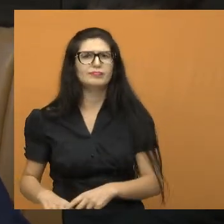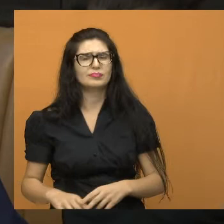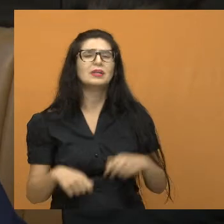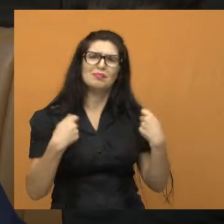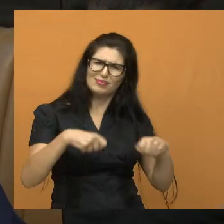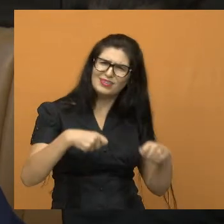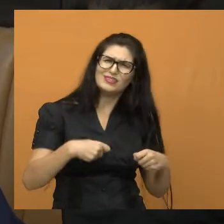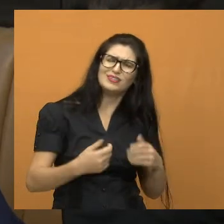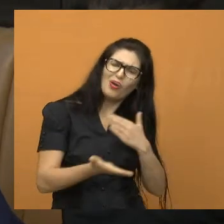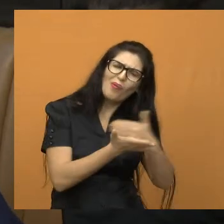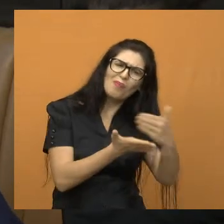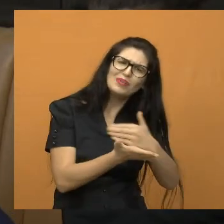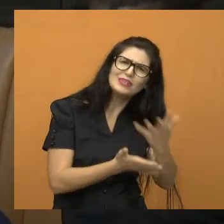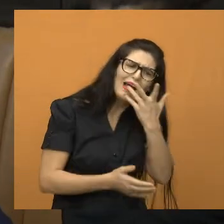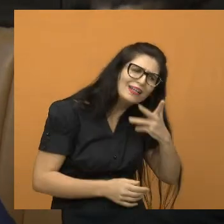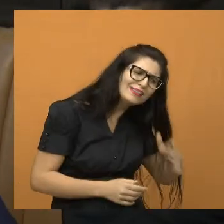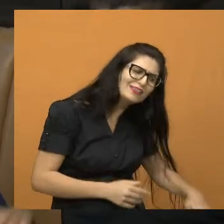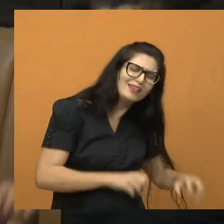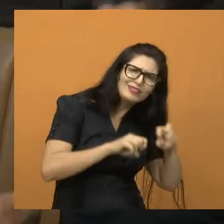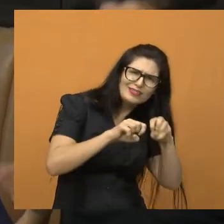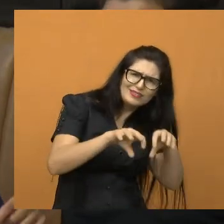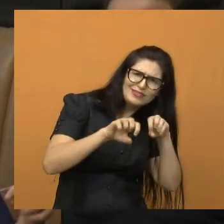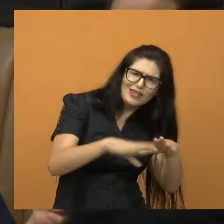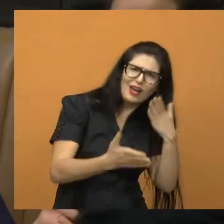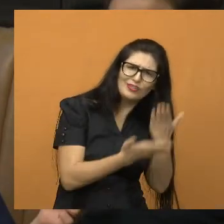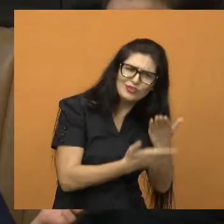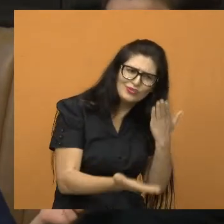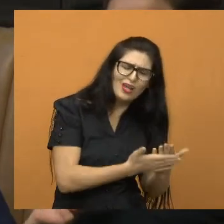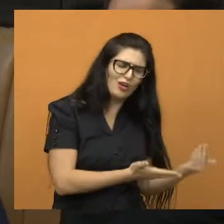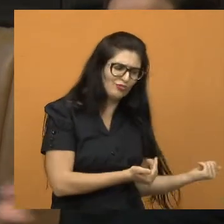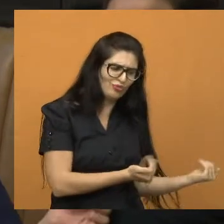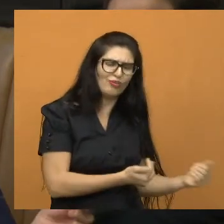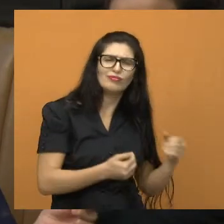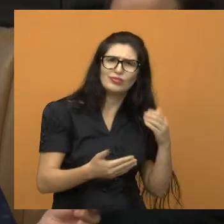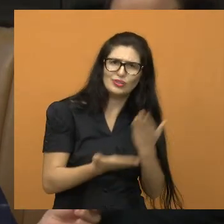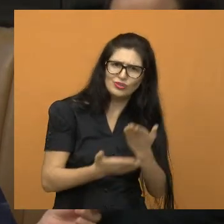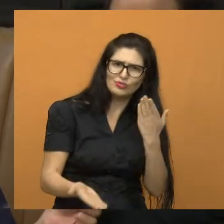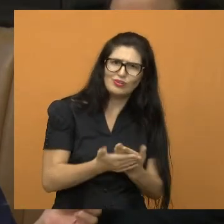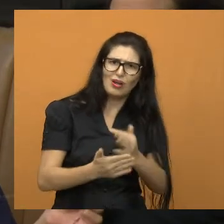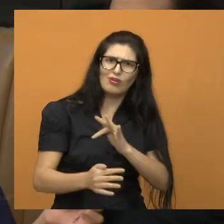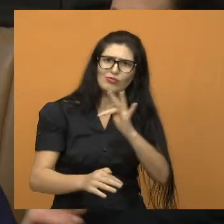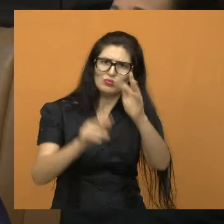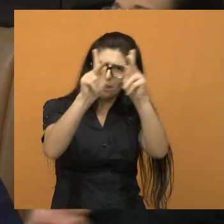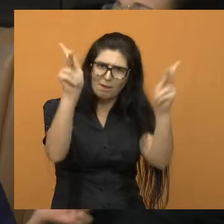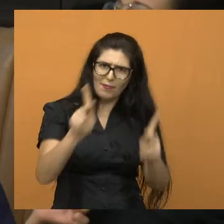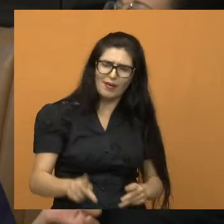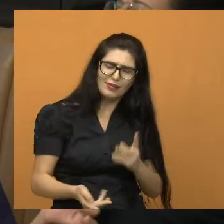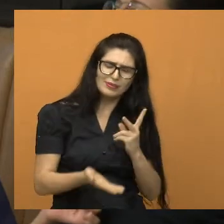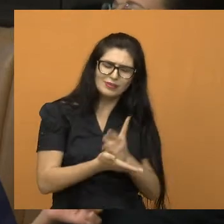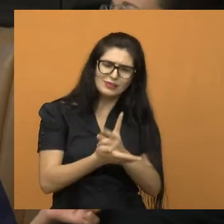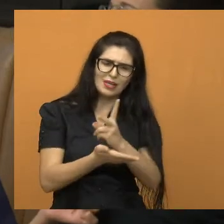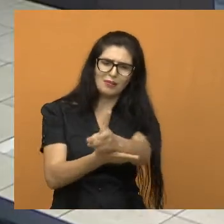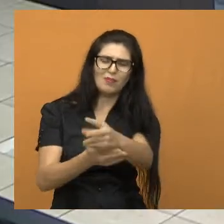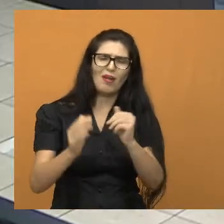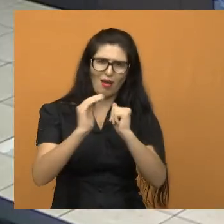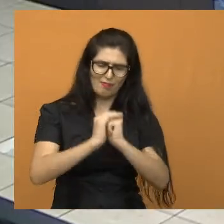que seja um dos pontos fundamentais para que tenhamos paz. Amém.